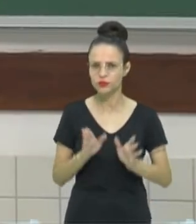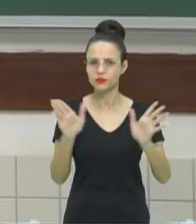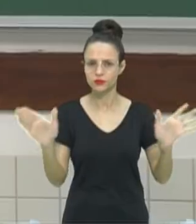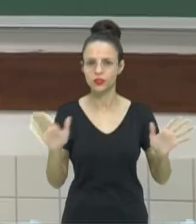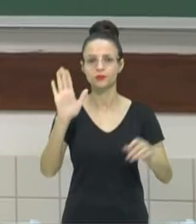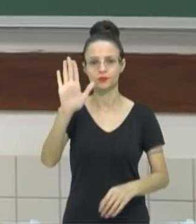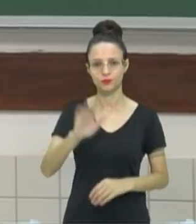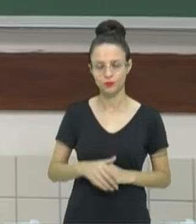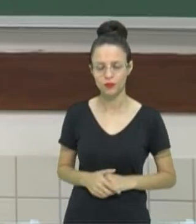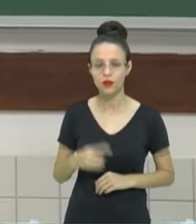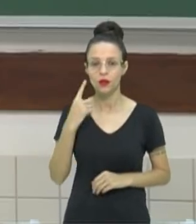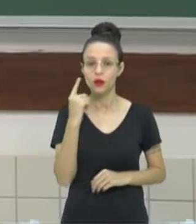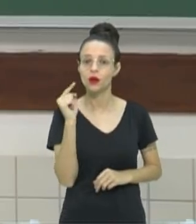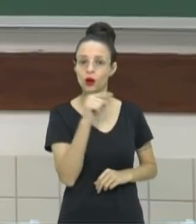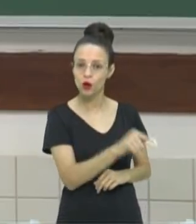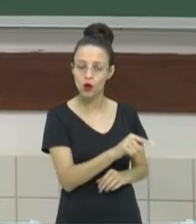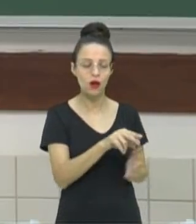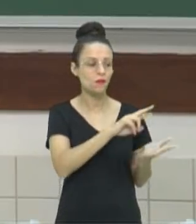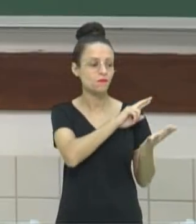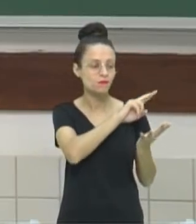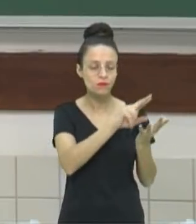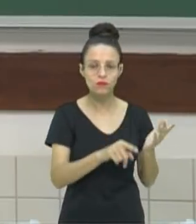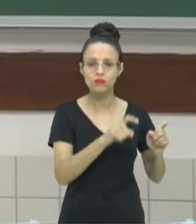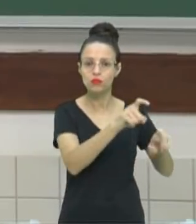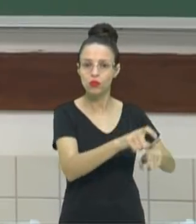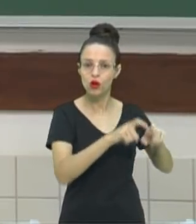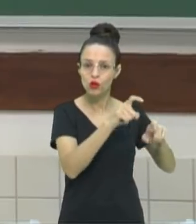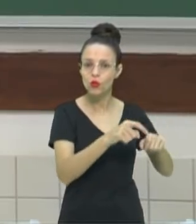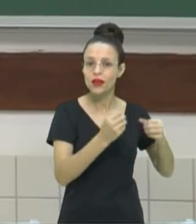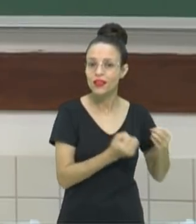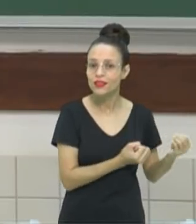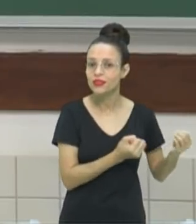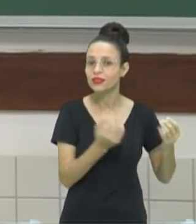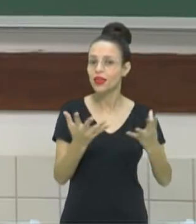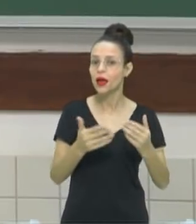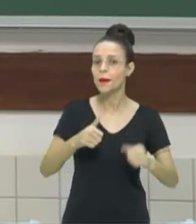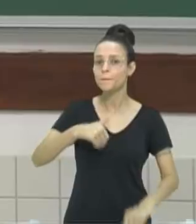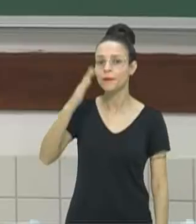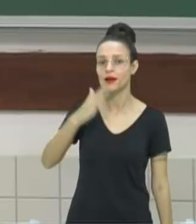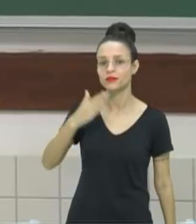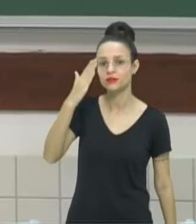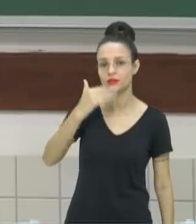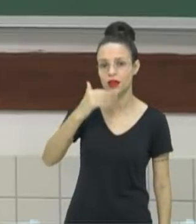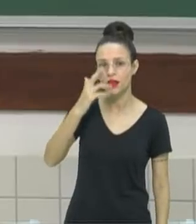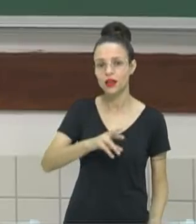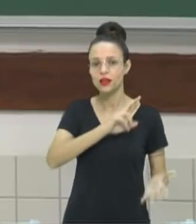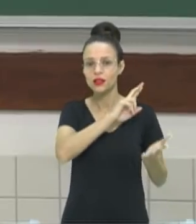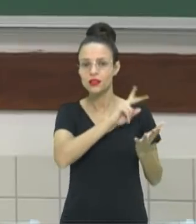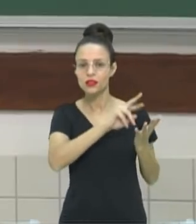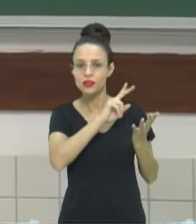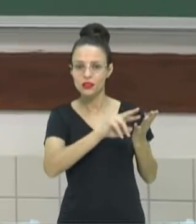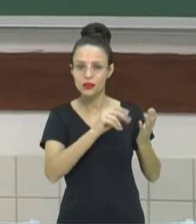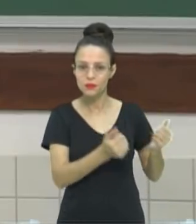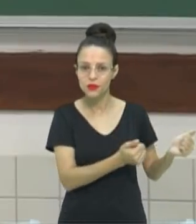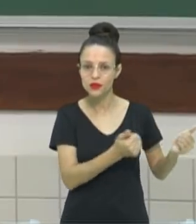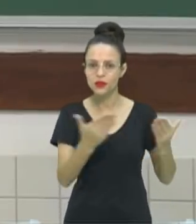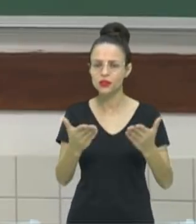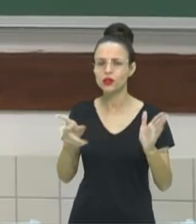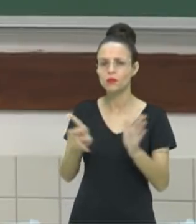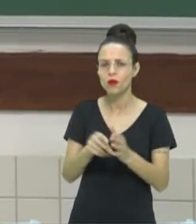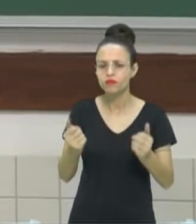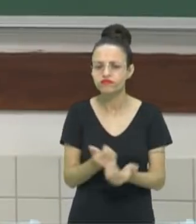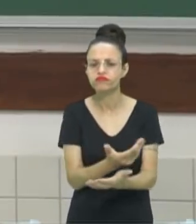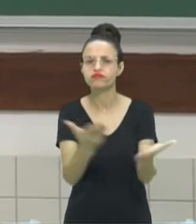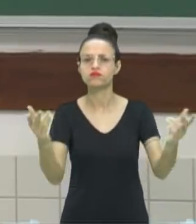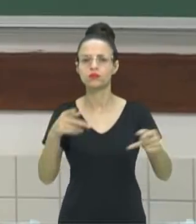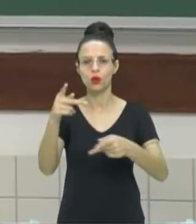A policultura é aquela que fornece a maior quantidade de alimentos, de itens da agricultura para o consumo da população